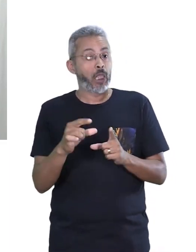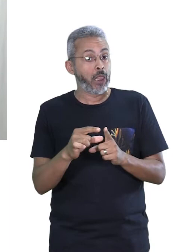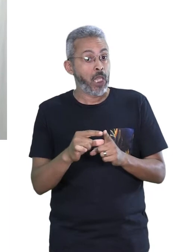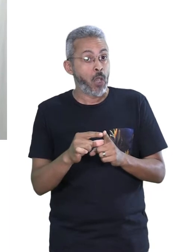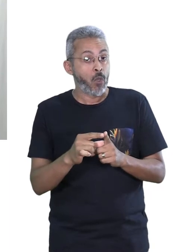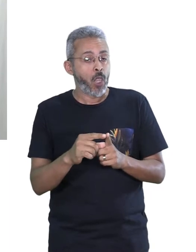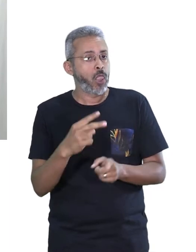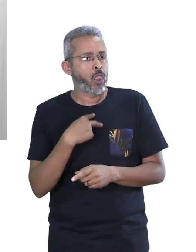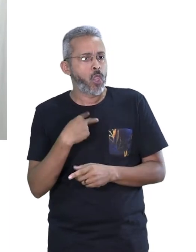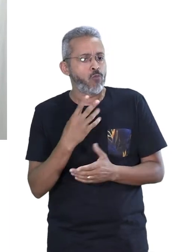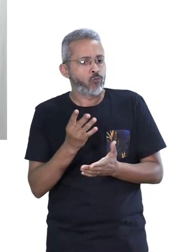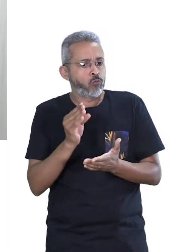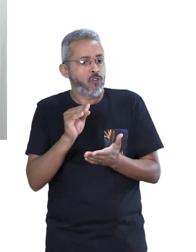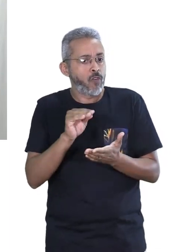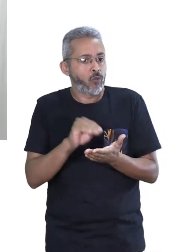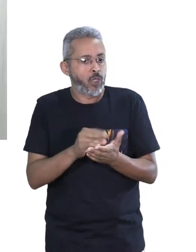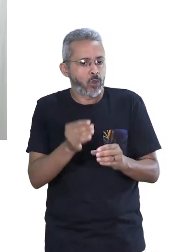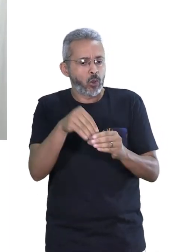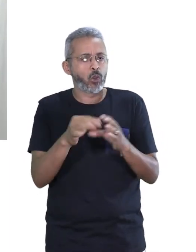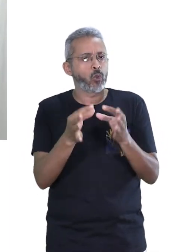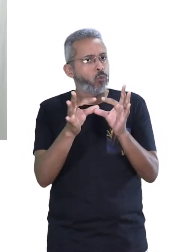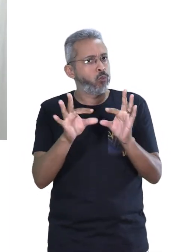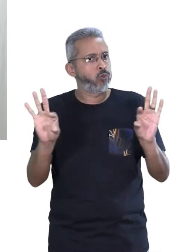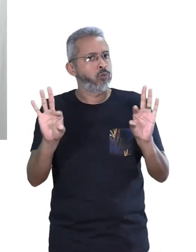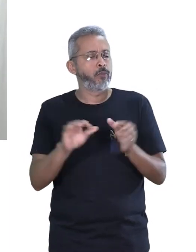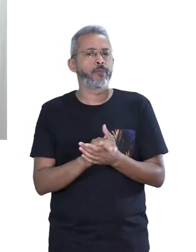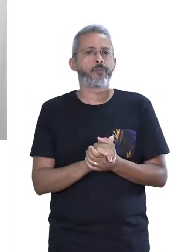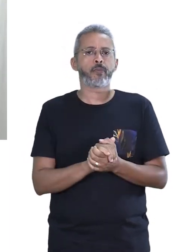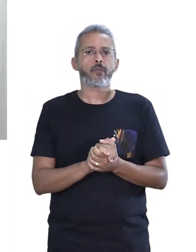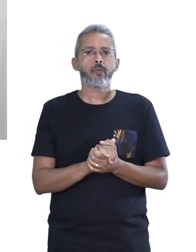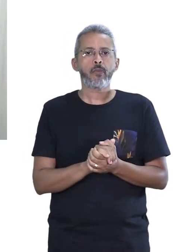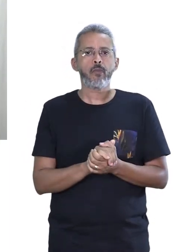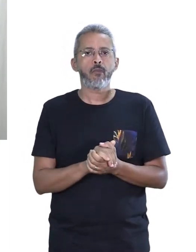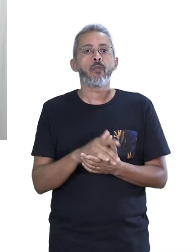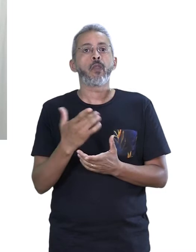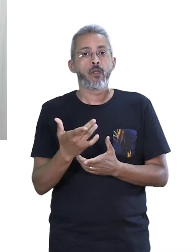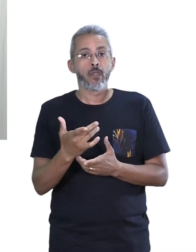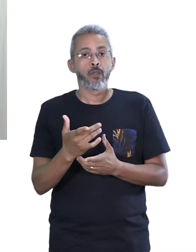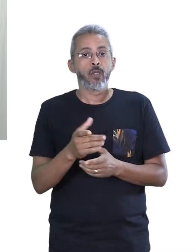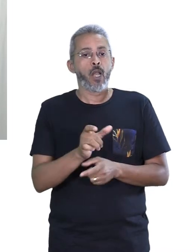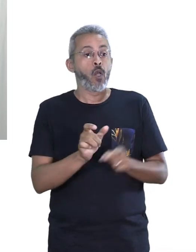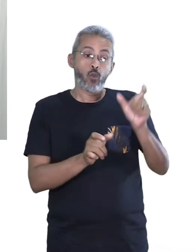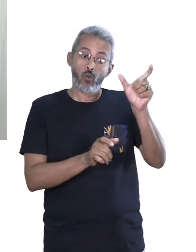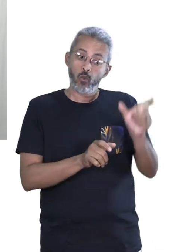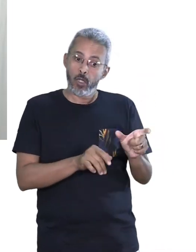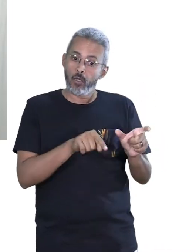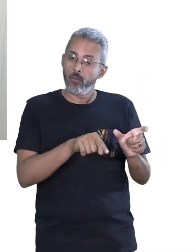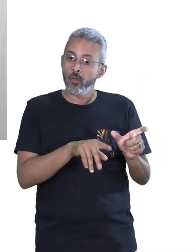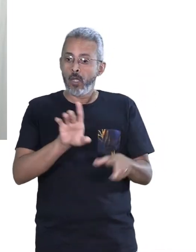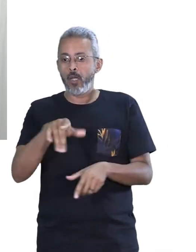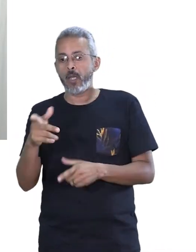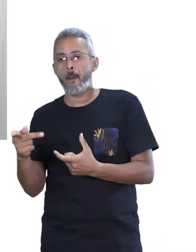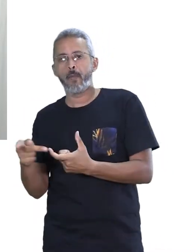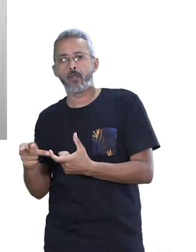que são indispensáveis, isto é, não podem faltar. São eles sujeito e